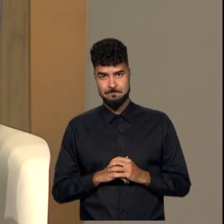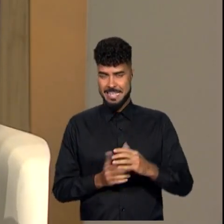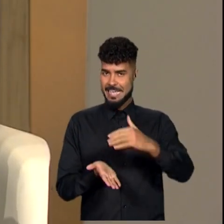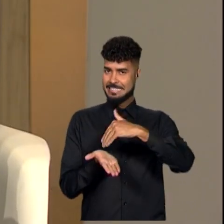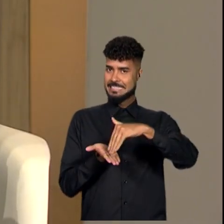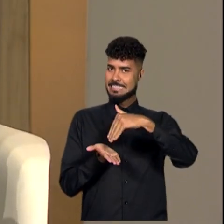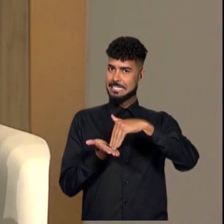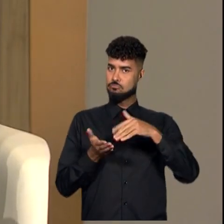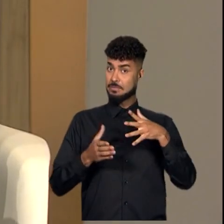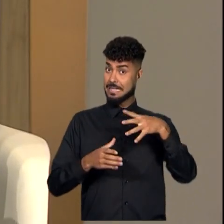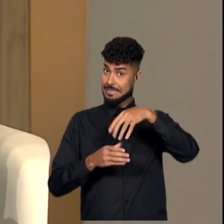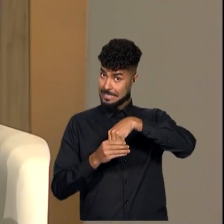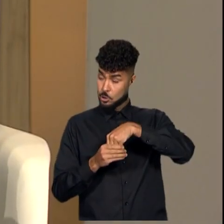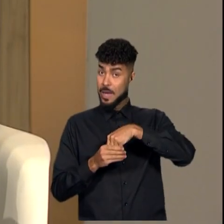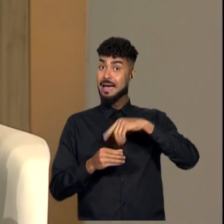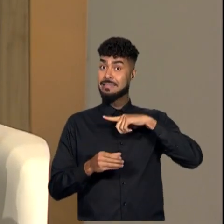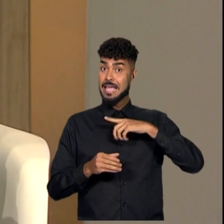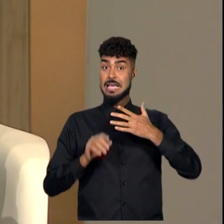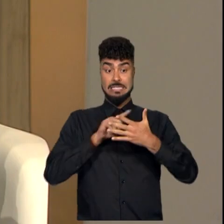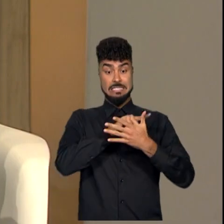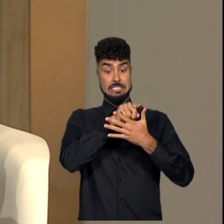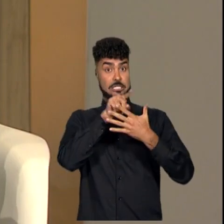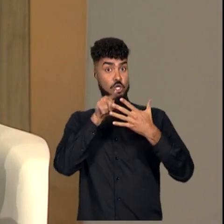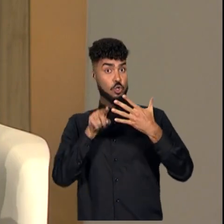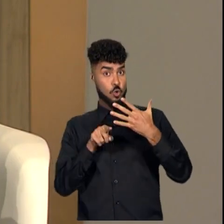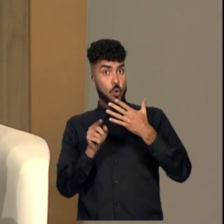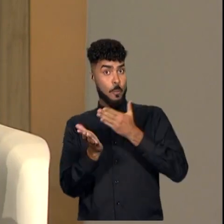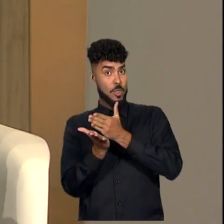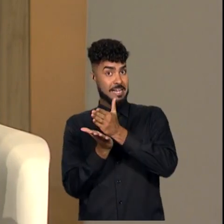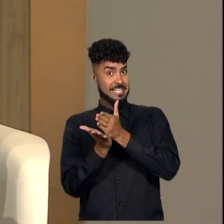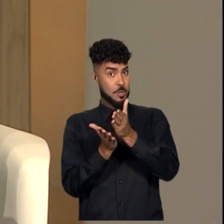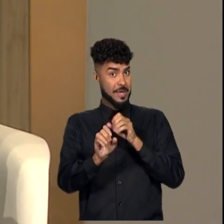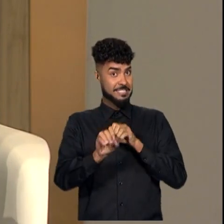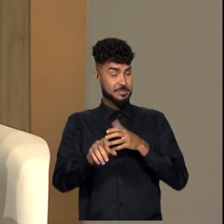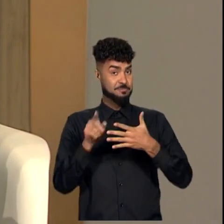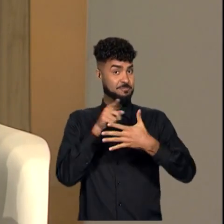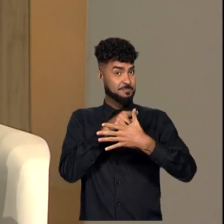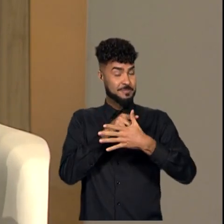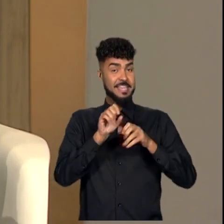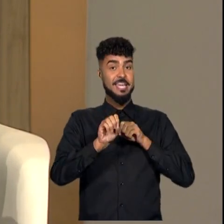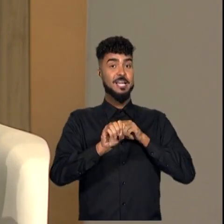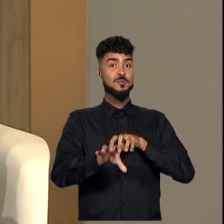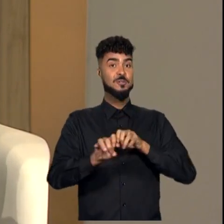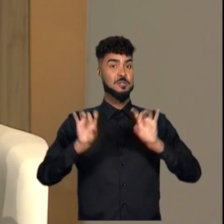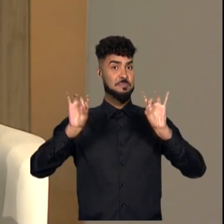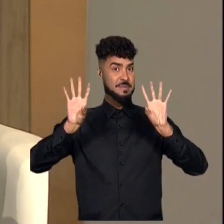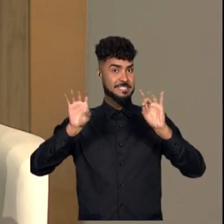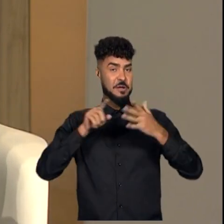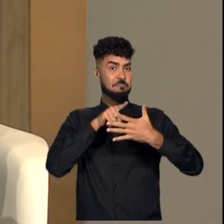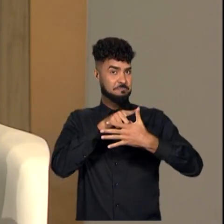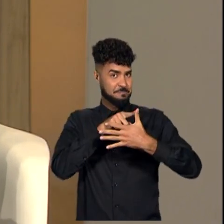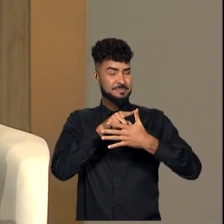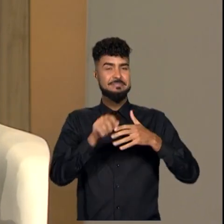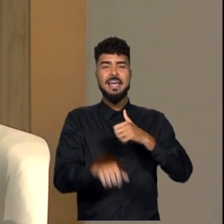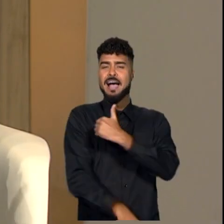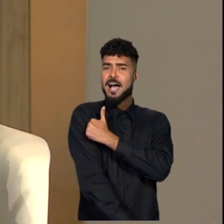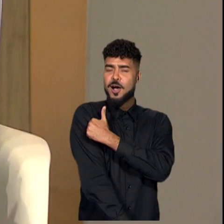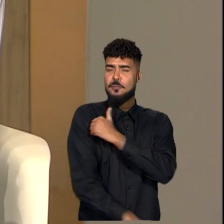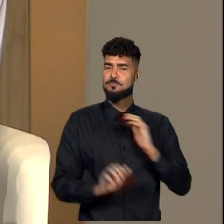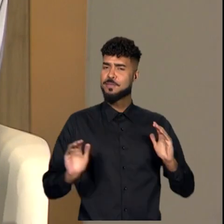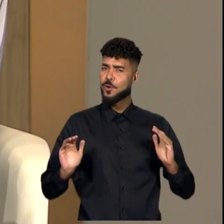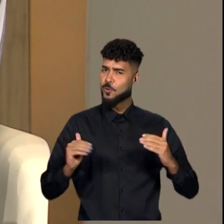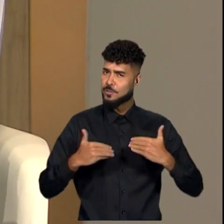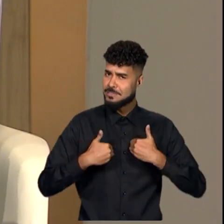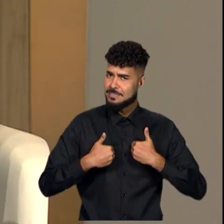secretaria, nós atendemos a 5 modalidades de ensino. A modalidade da educação especial, que são os nossos estudantes com